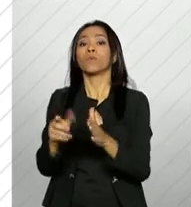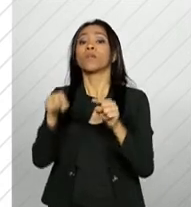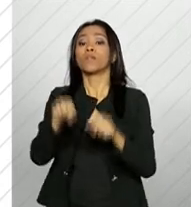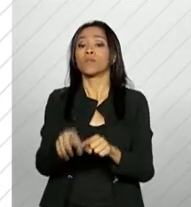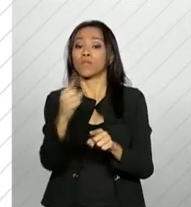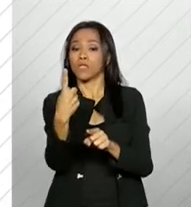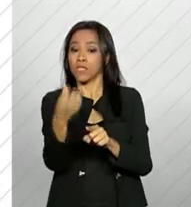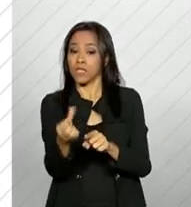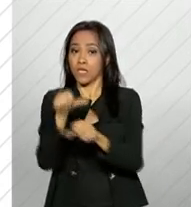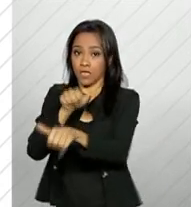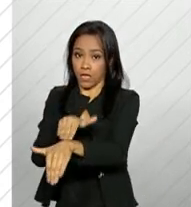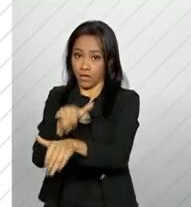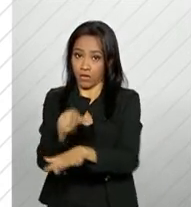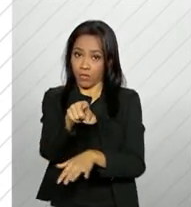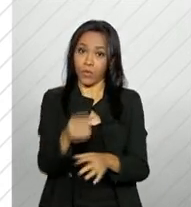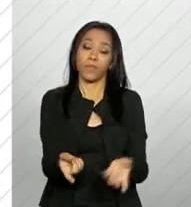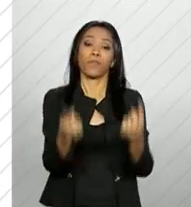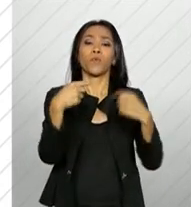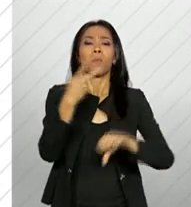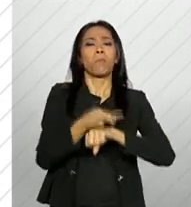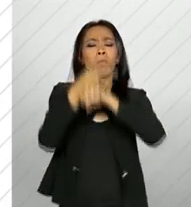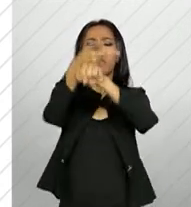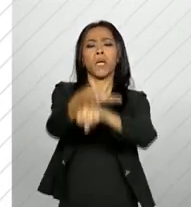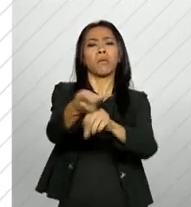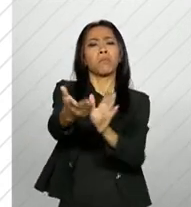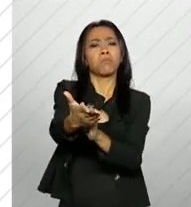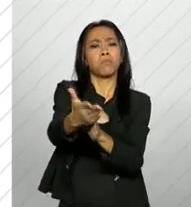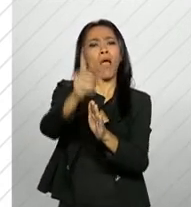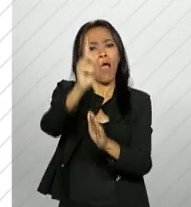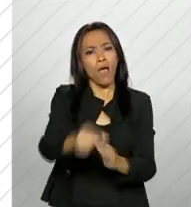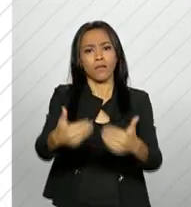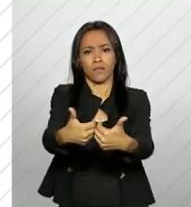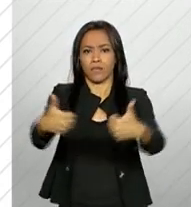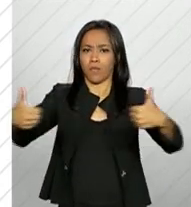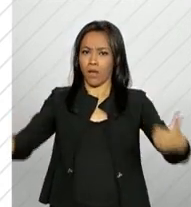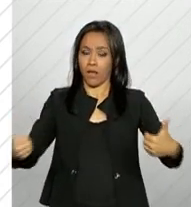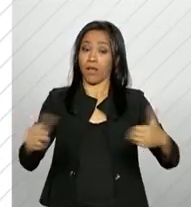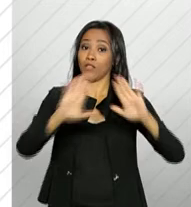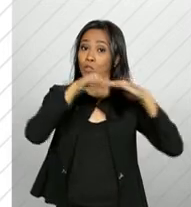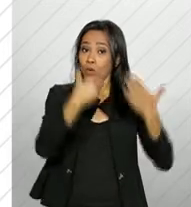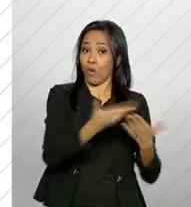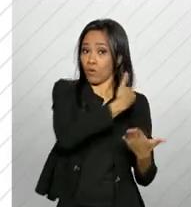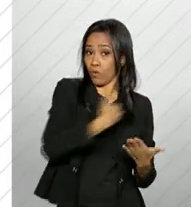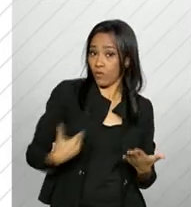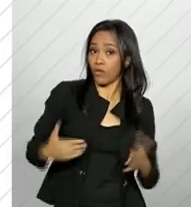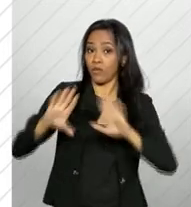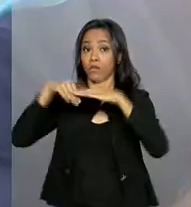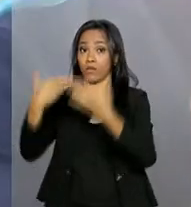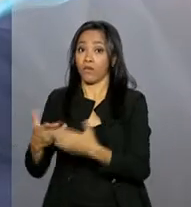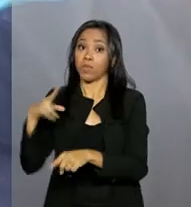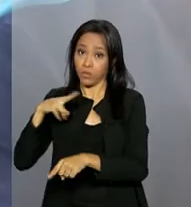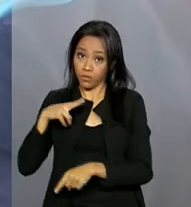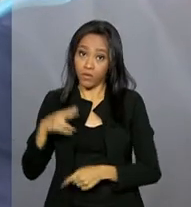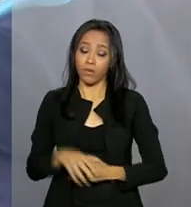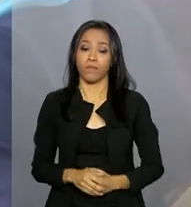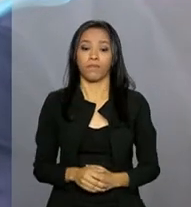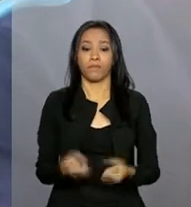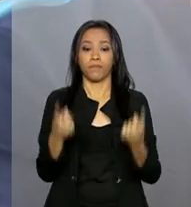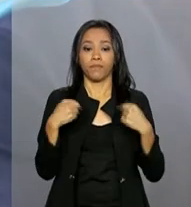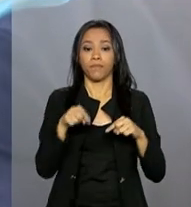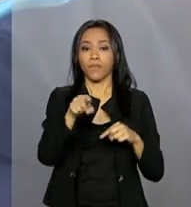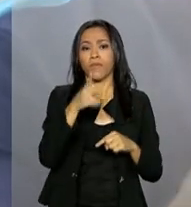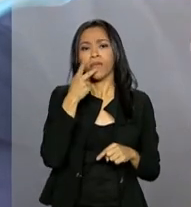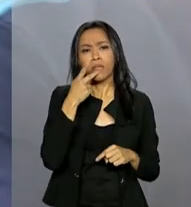de setembro a premiação será separada para escolas públicas e privadas com certeza